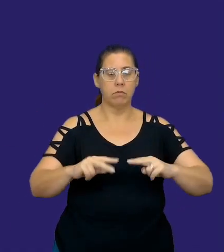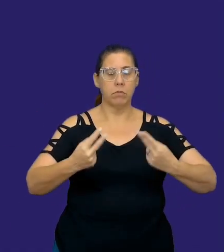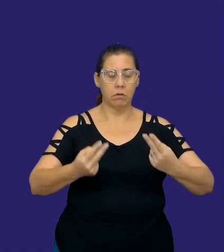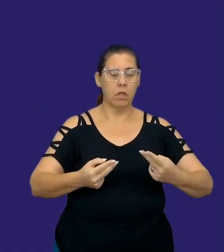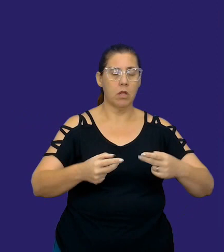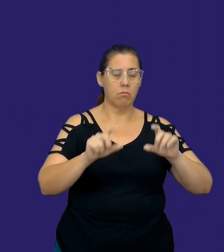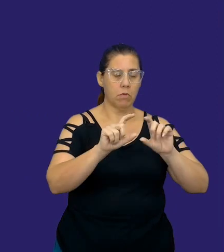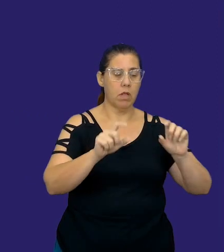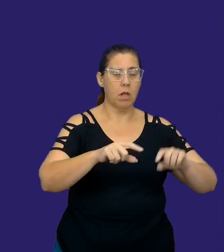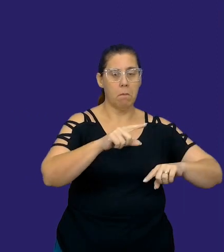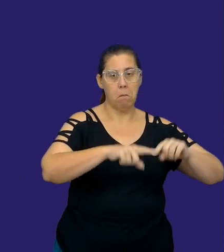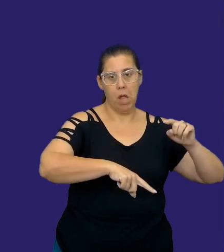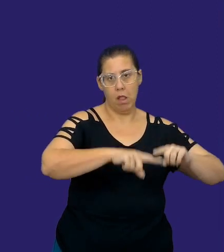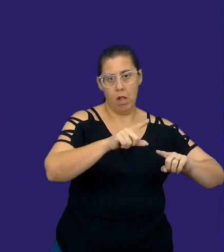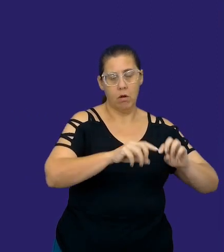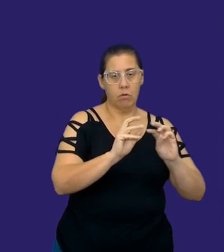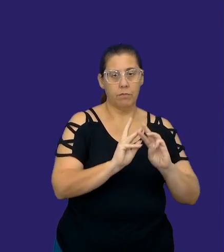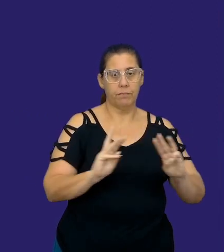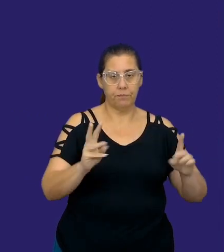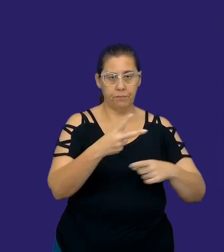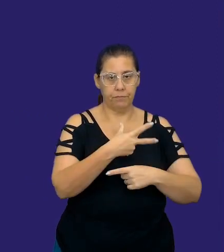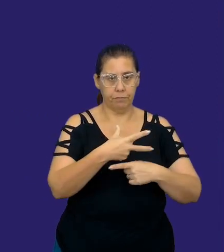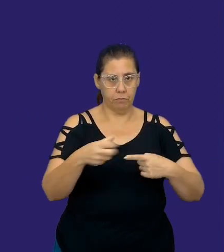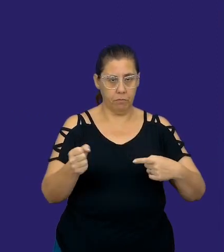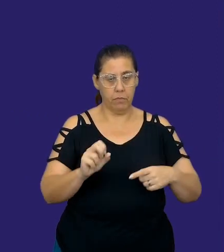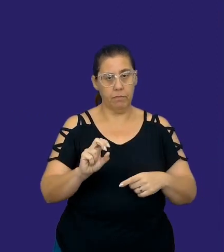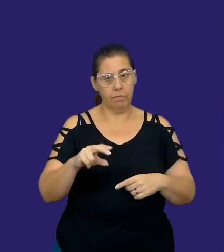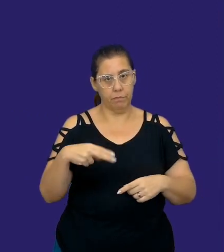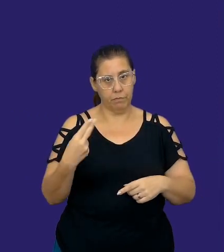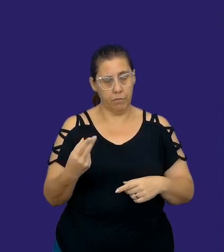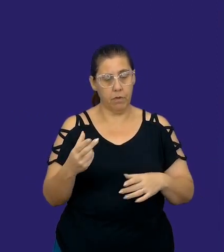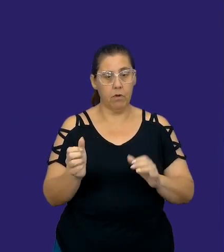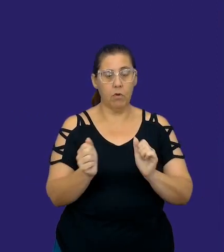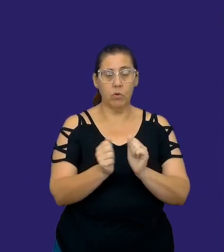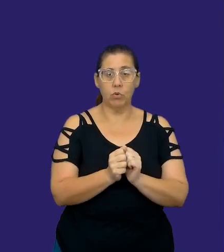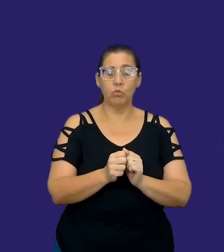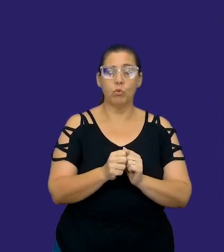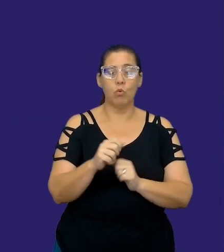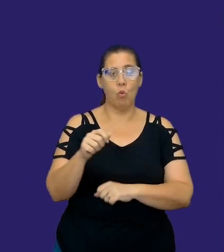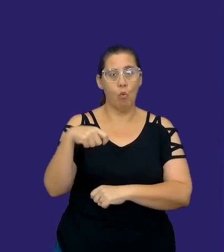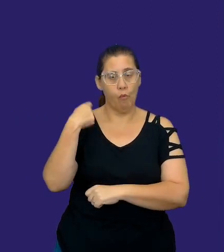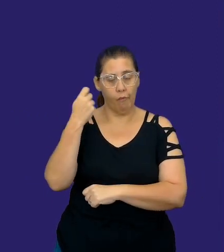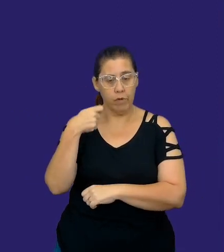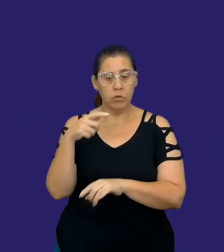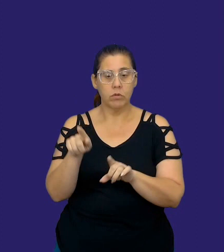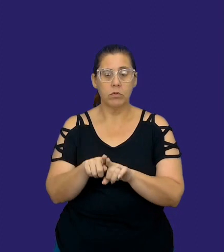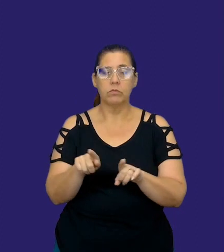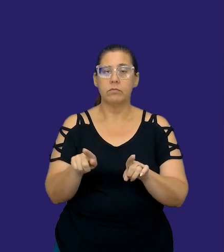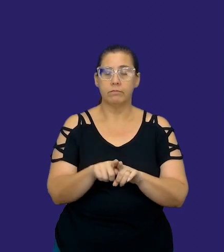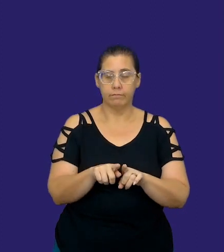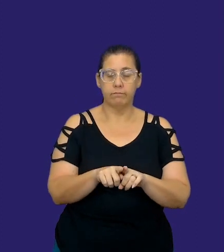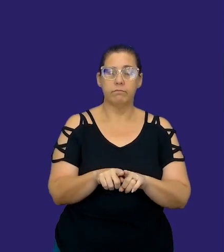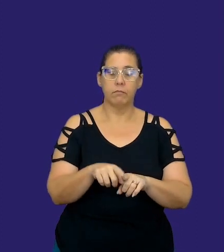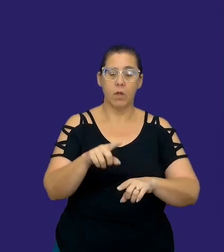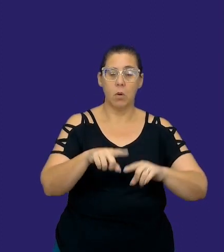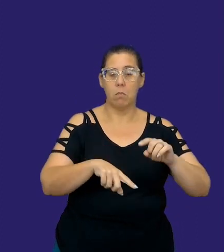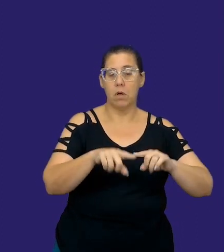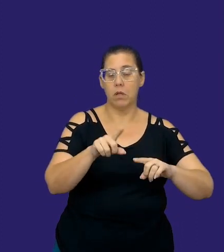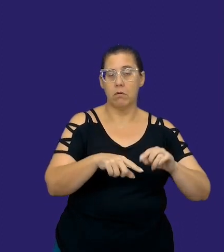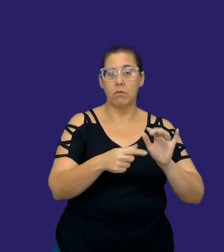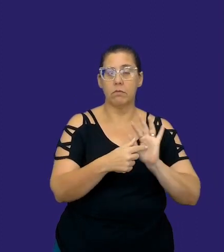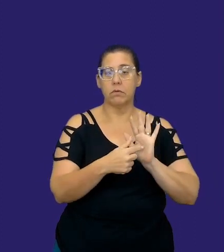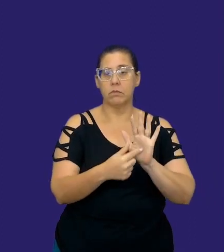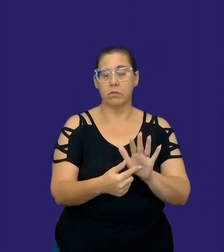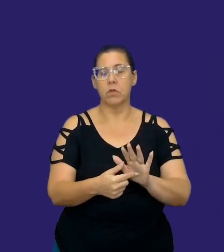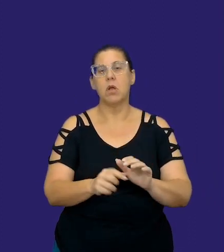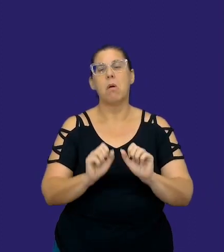materiais, entrando lá no site da EFAP, ou, junto com esse vídeo, estará disponível esse material que nós estamos transmitindo,